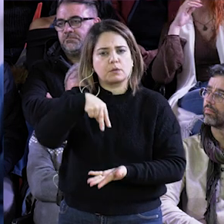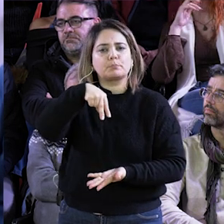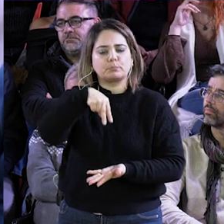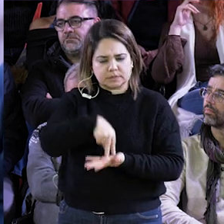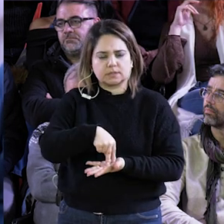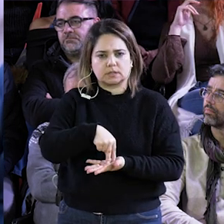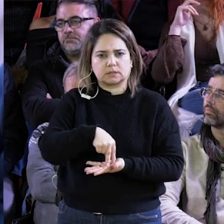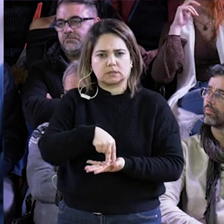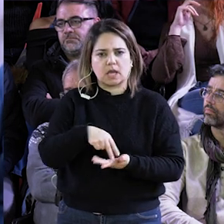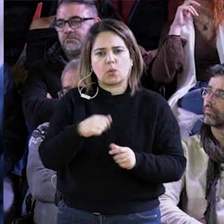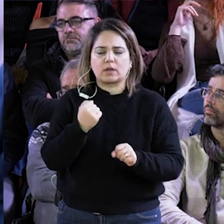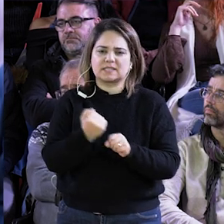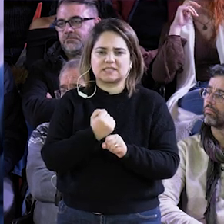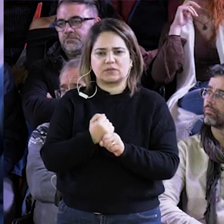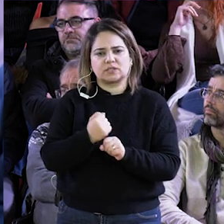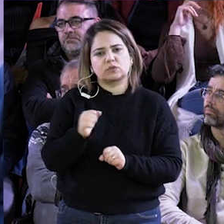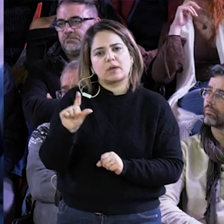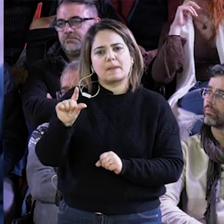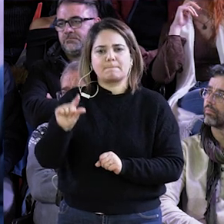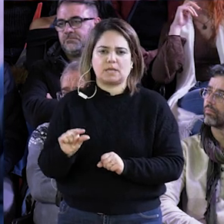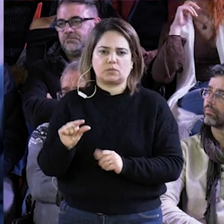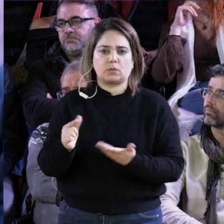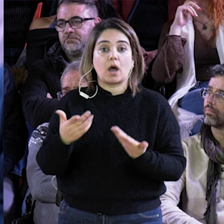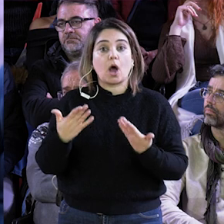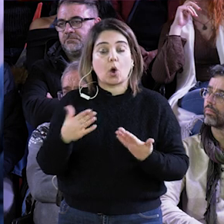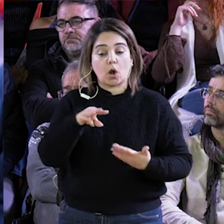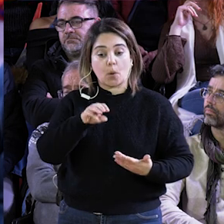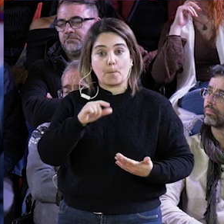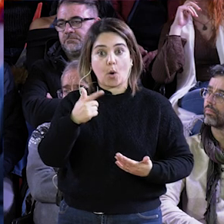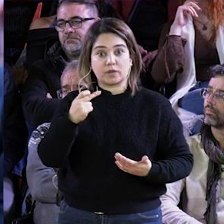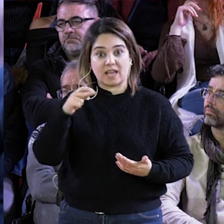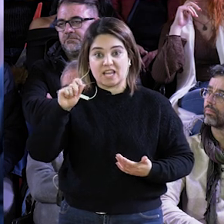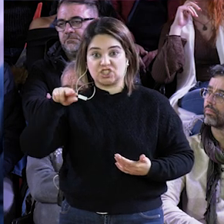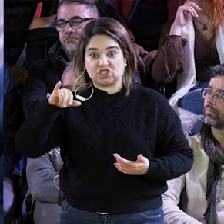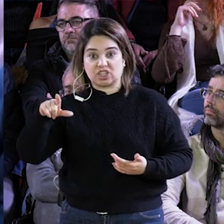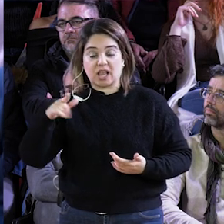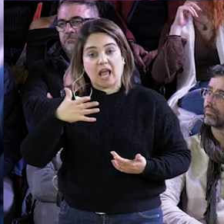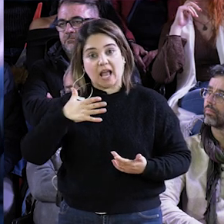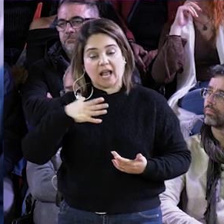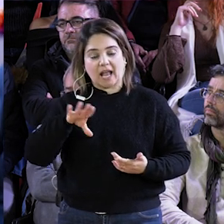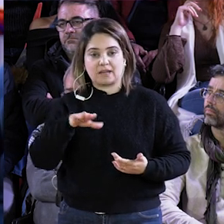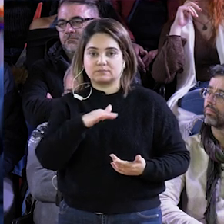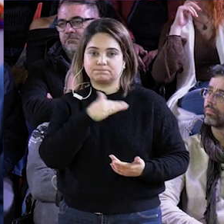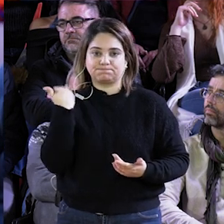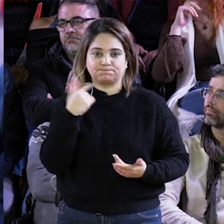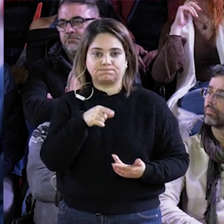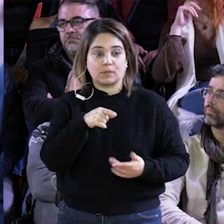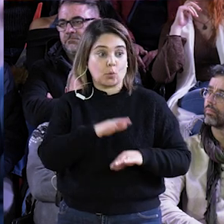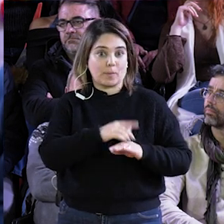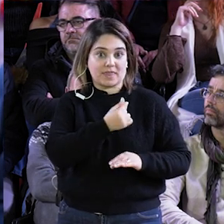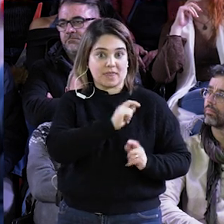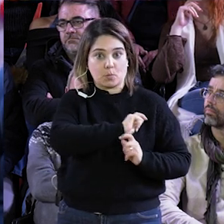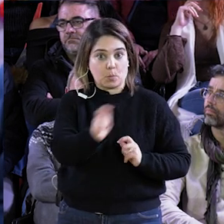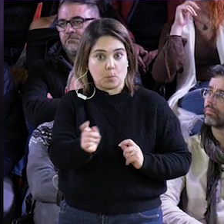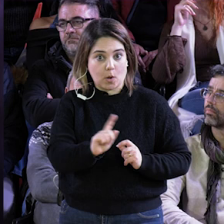presentes, fazendo o mínimo. A Mota-Engil quer agora cortar-lhes a cabeça. A Mota-Engil, que não transferiu o dinheiro para pagar